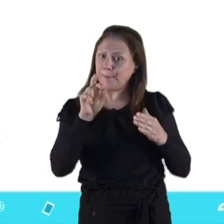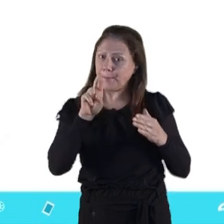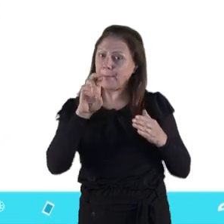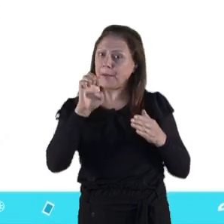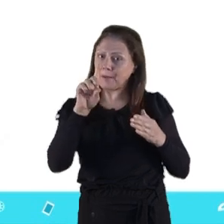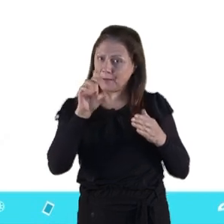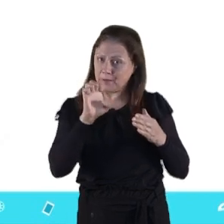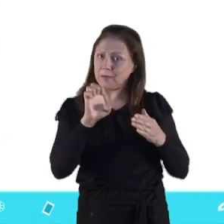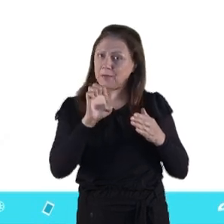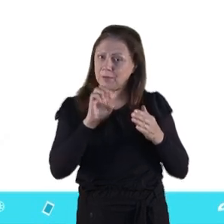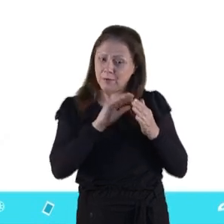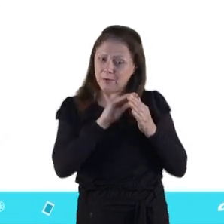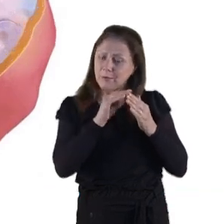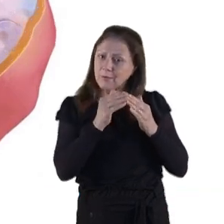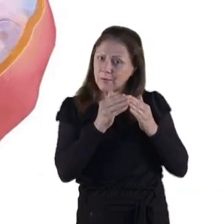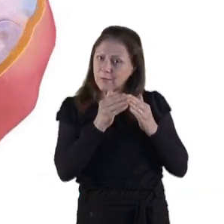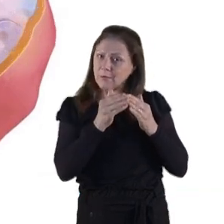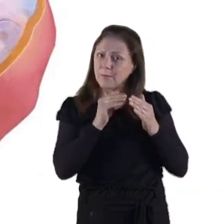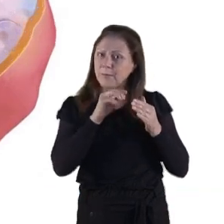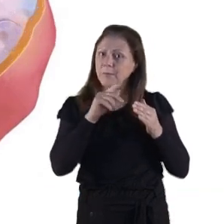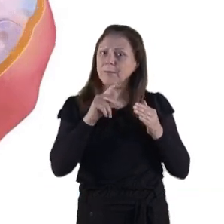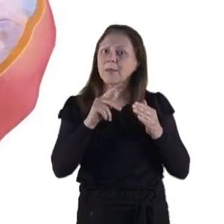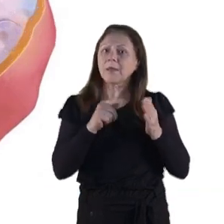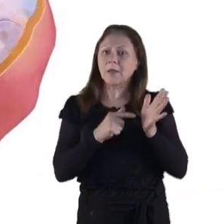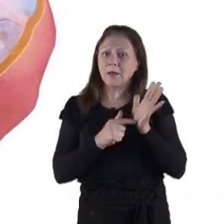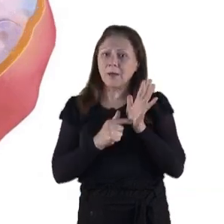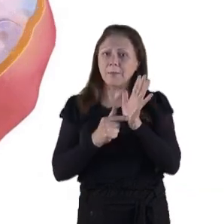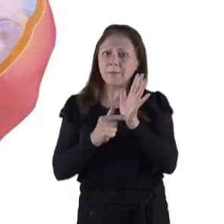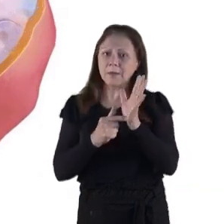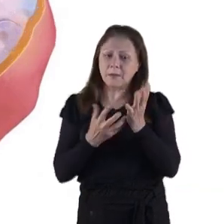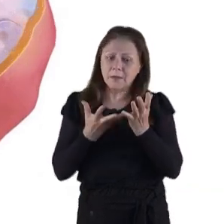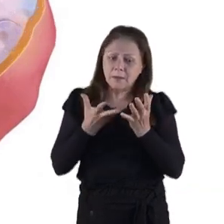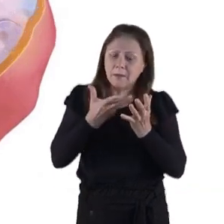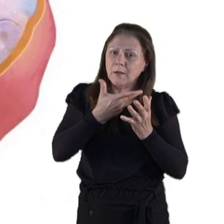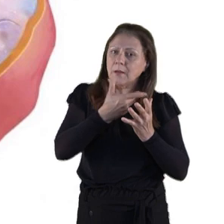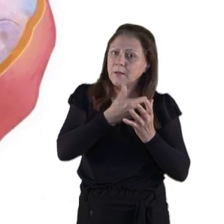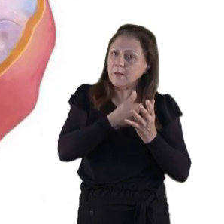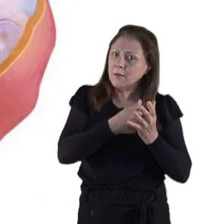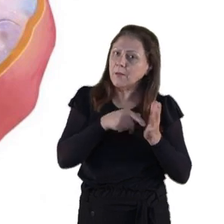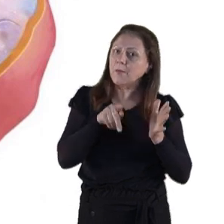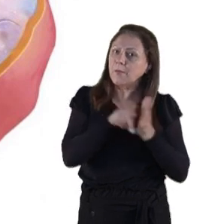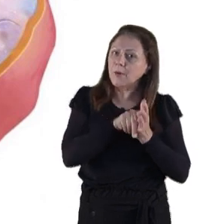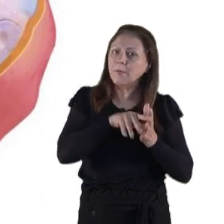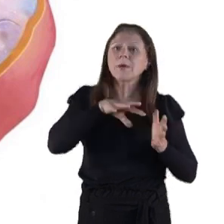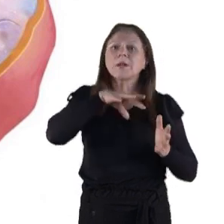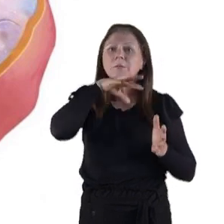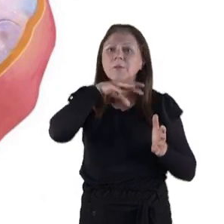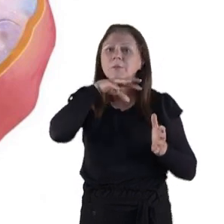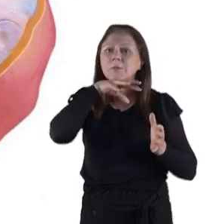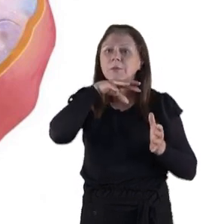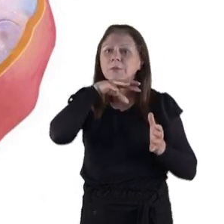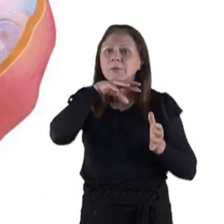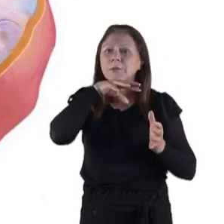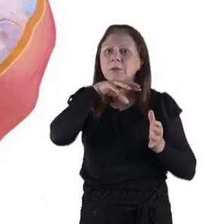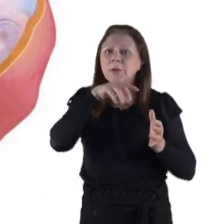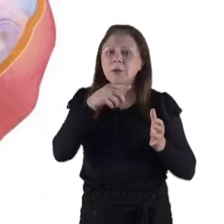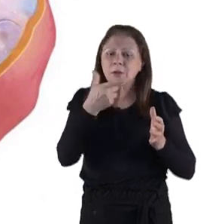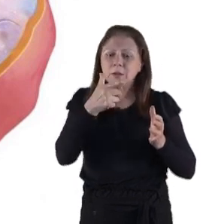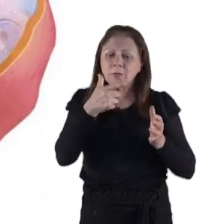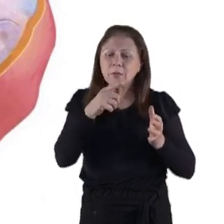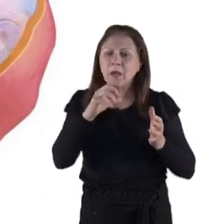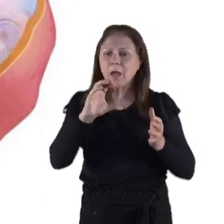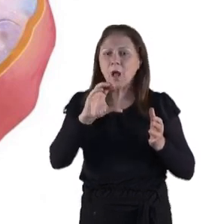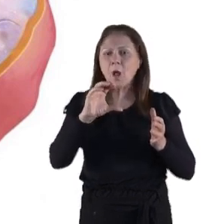Lembra disso, lá do 7º ano? E também porque ela me apresenta características de uma célula animal, né? Como, por exemplo, a ausência